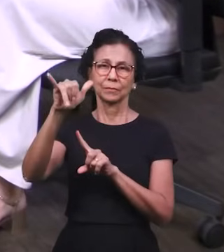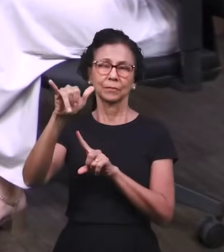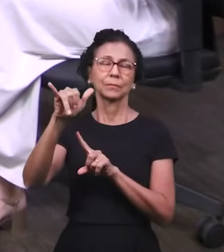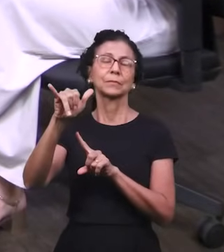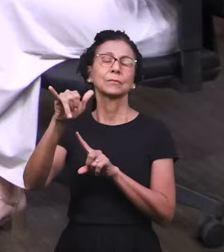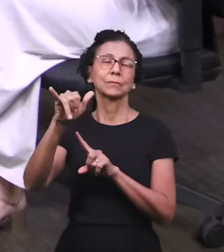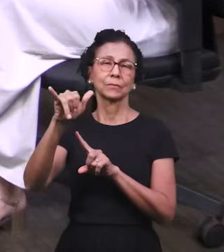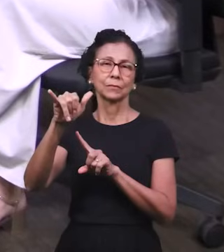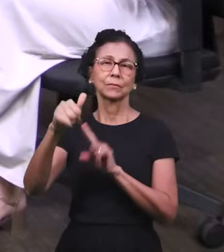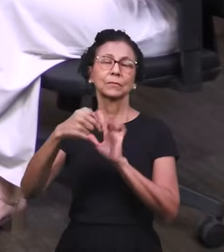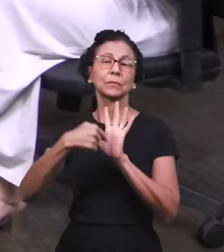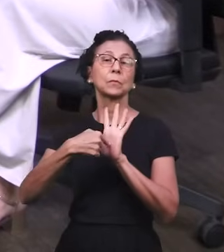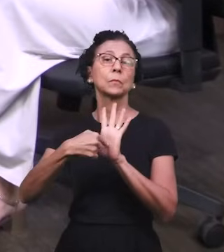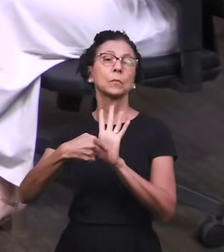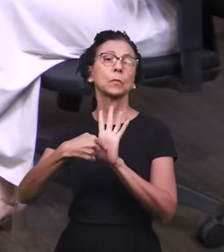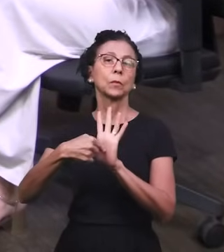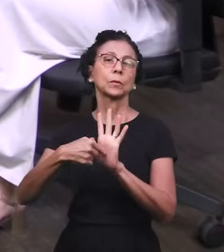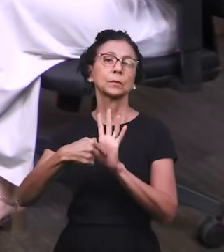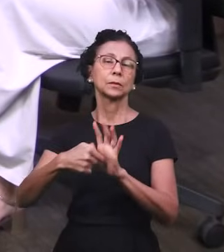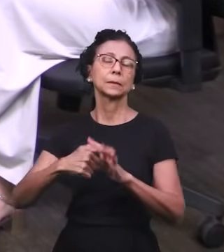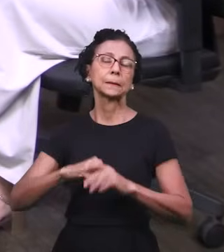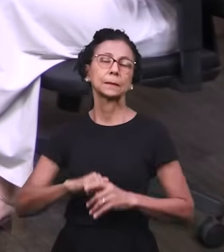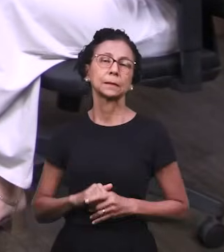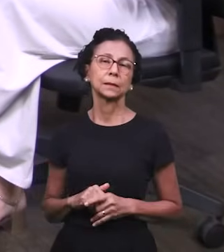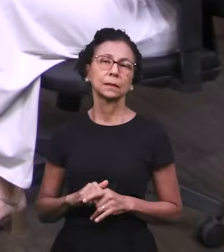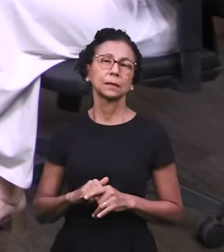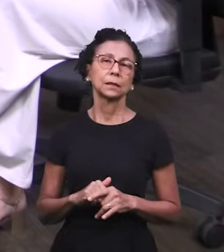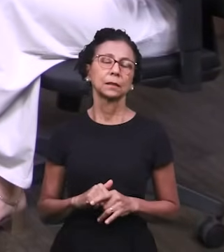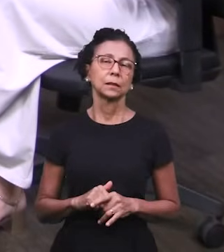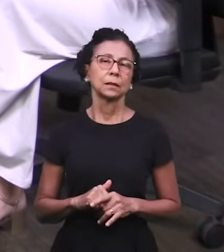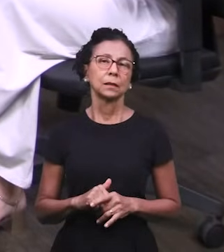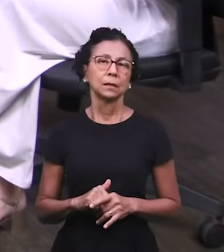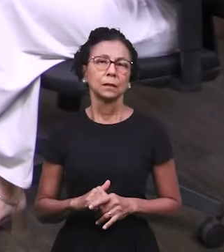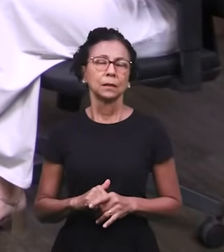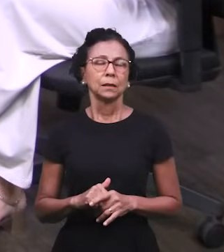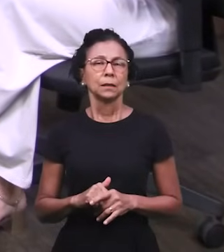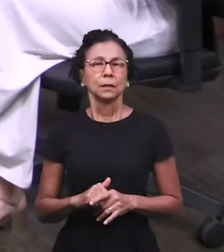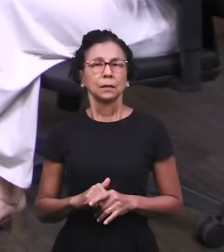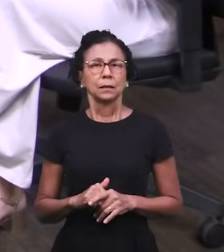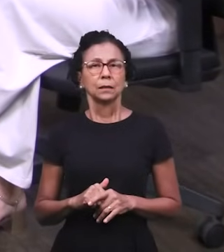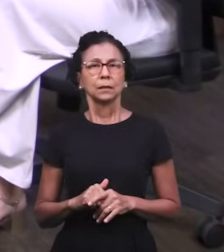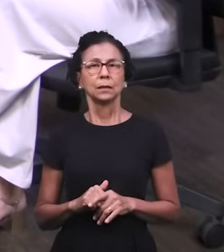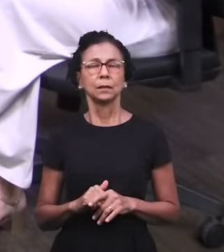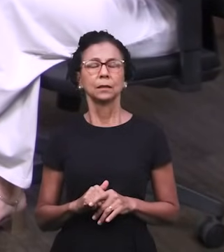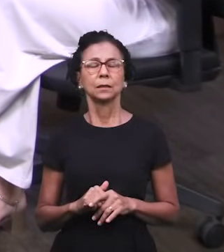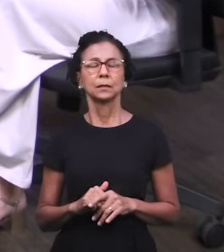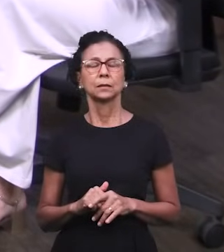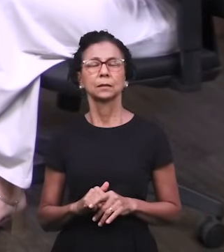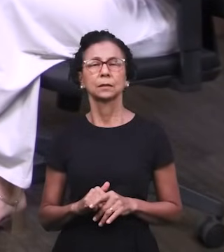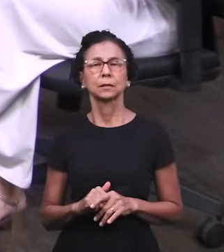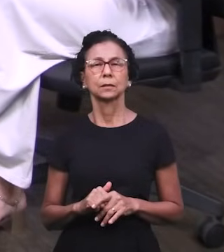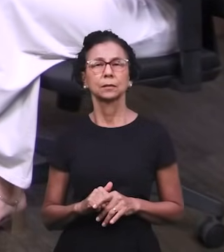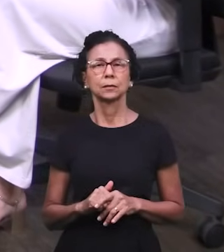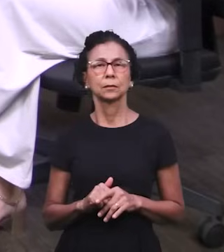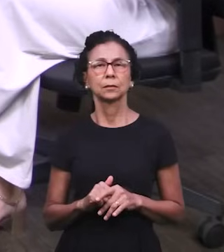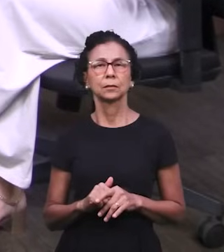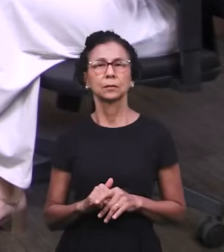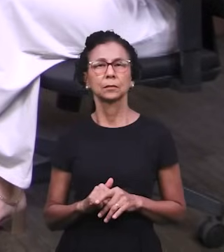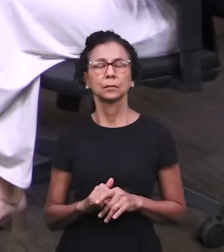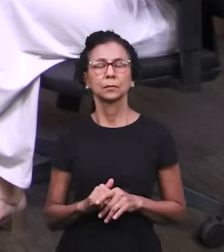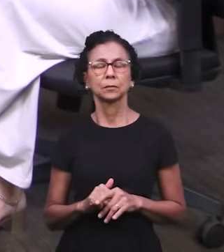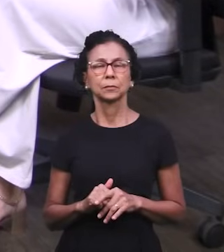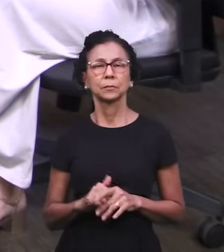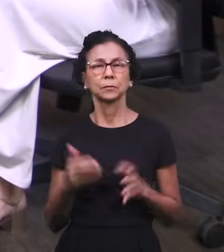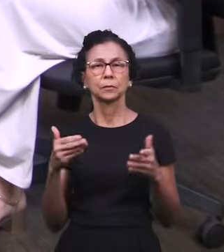nascimento, né? E é isso que transforma a vida do homem, quando ele vive